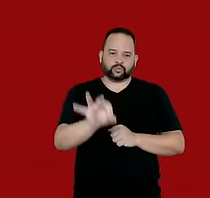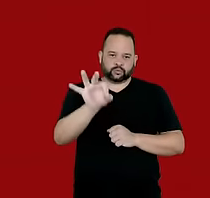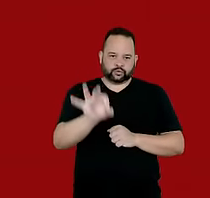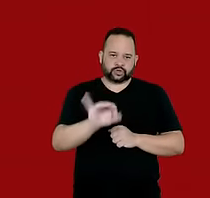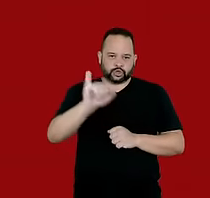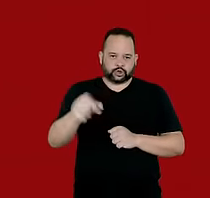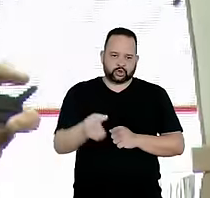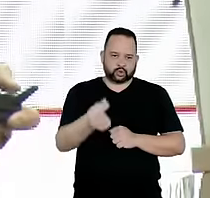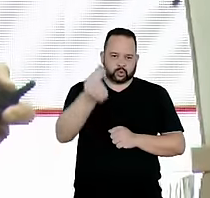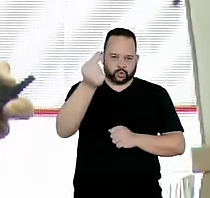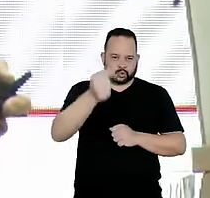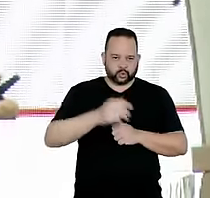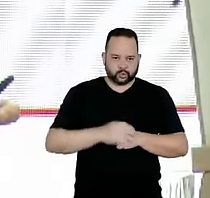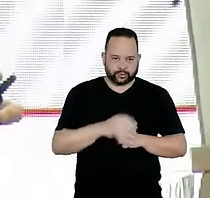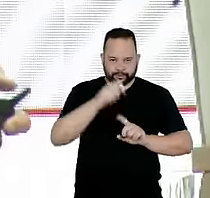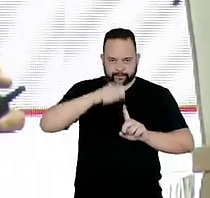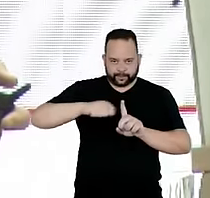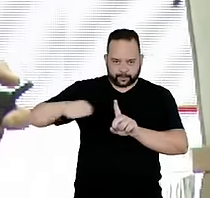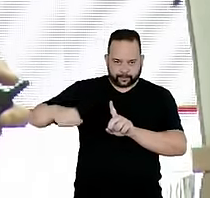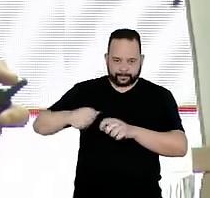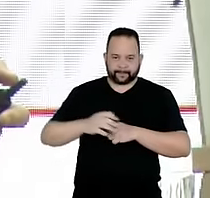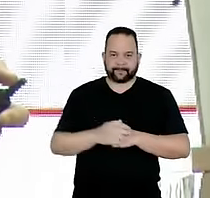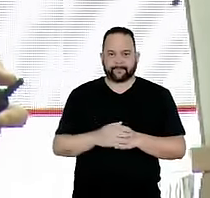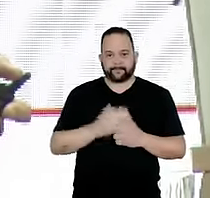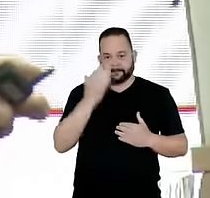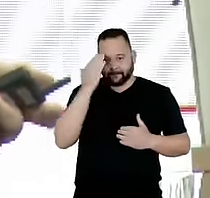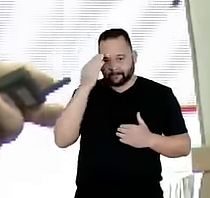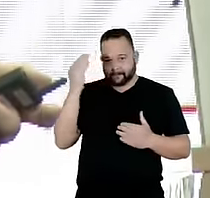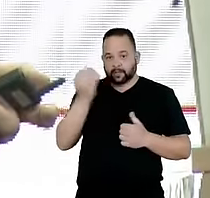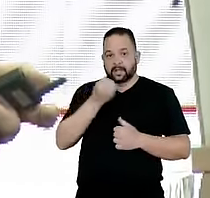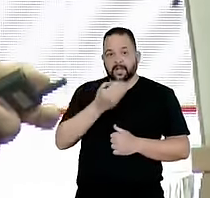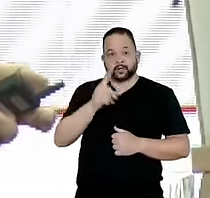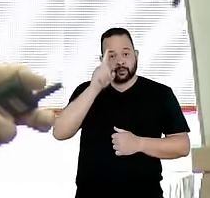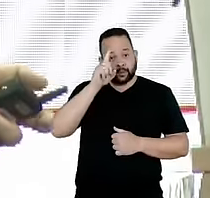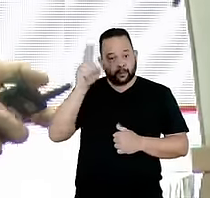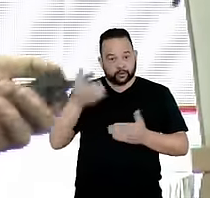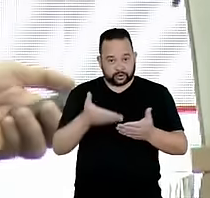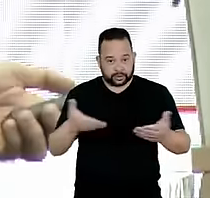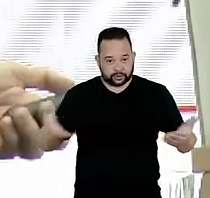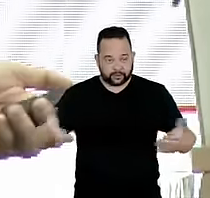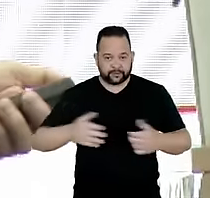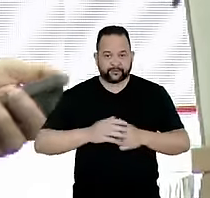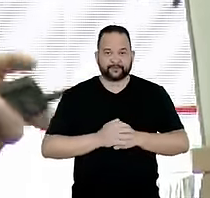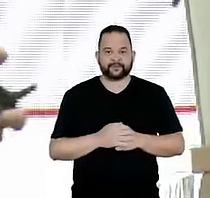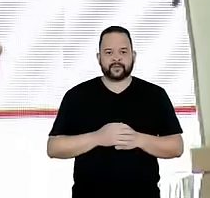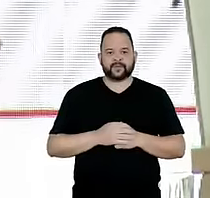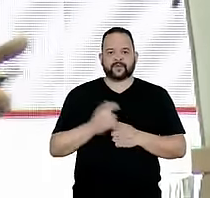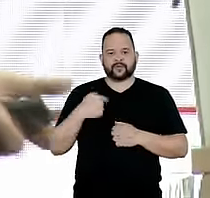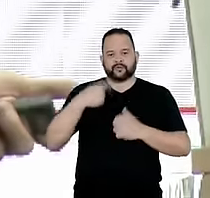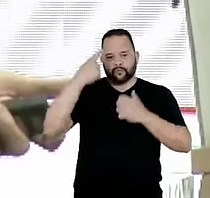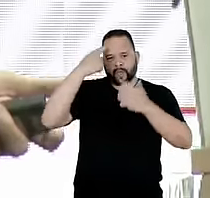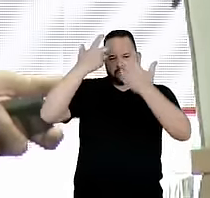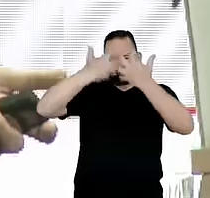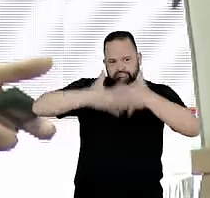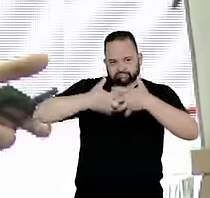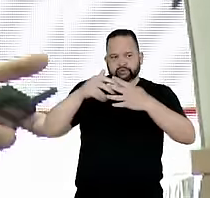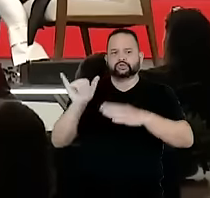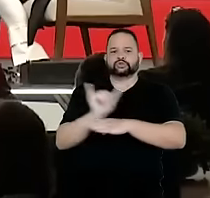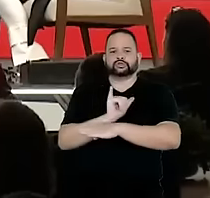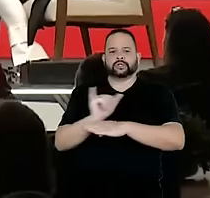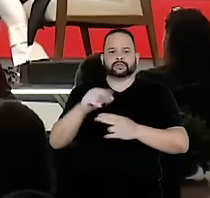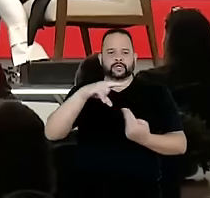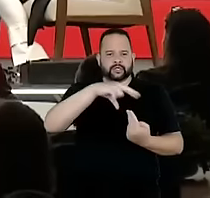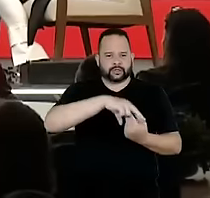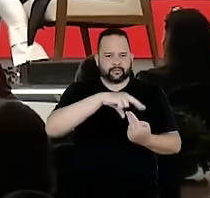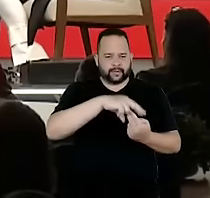Bruno bom dia a todos vamos fazer então uma conversa sobre a visão da Bradesco asset sobre a política de investimento sobre a nossa perspectiva de investimento para